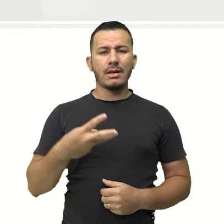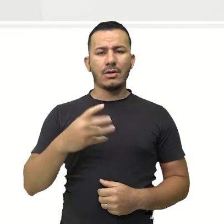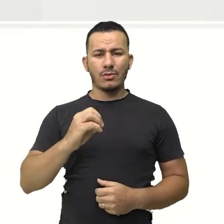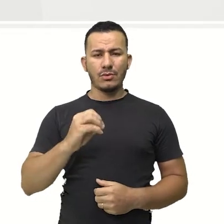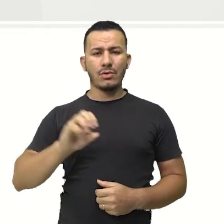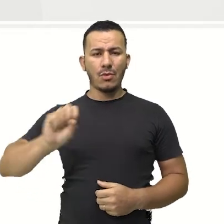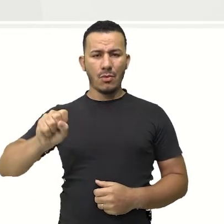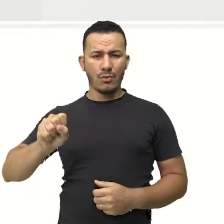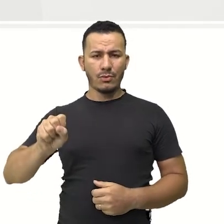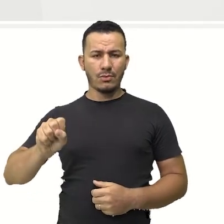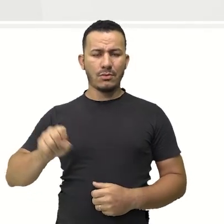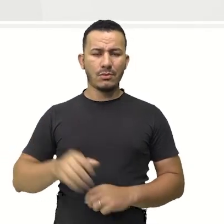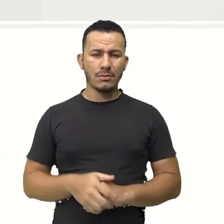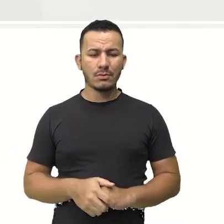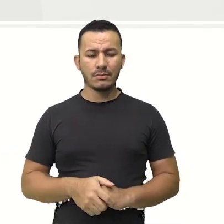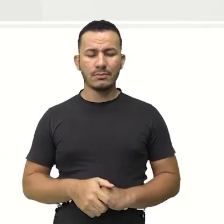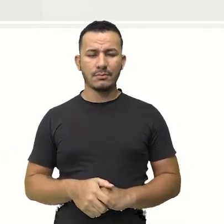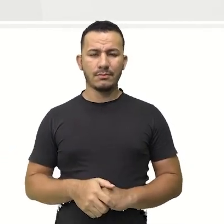308.